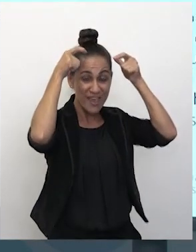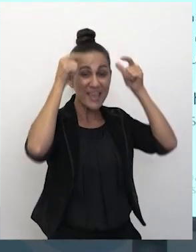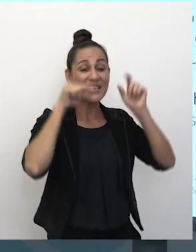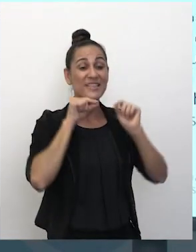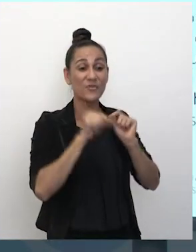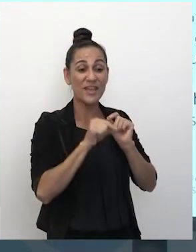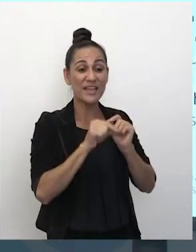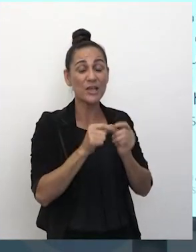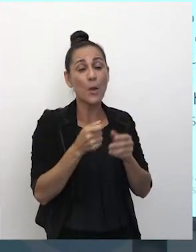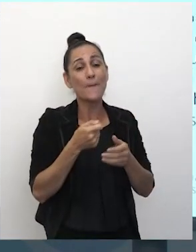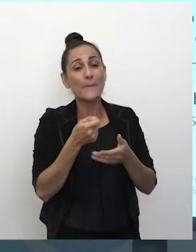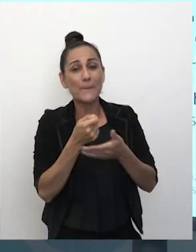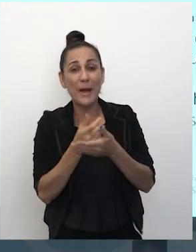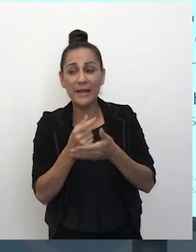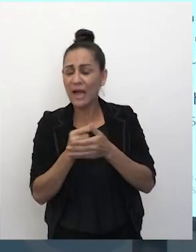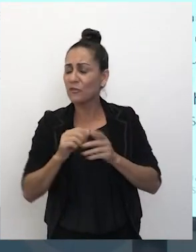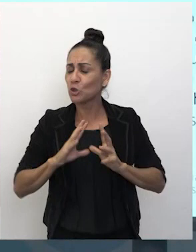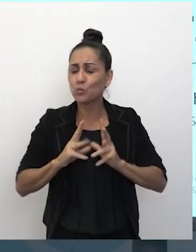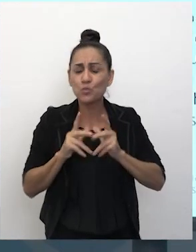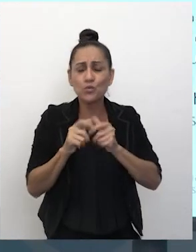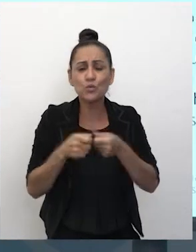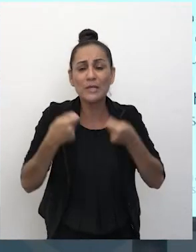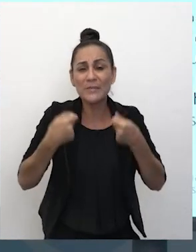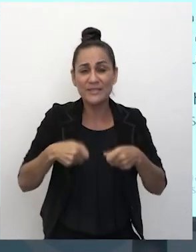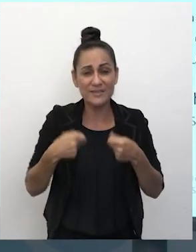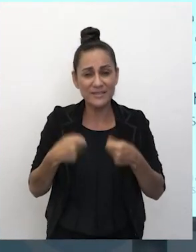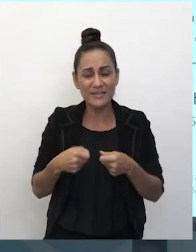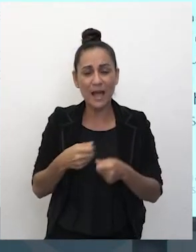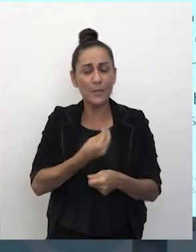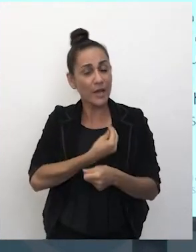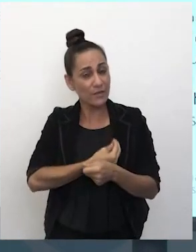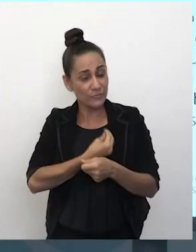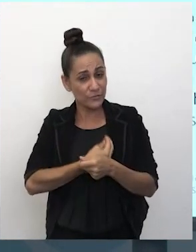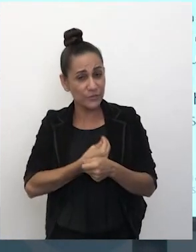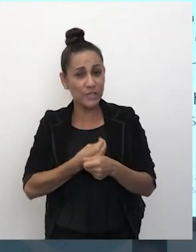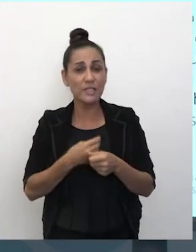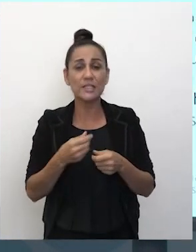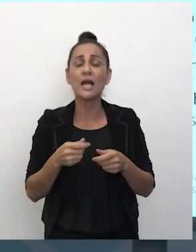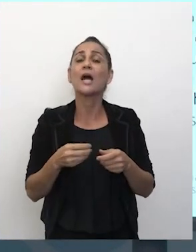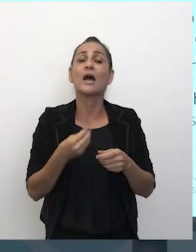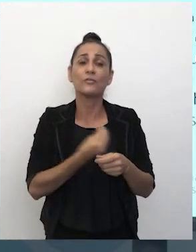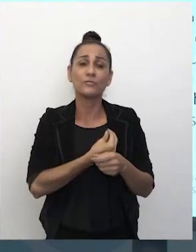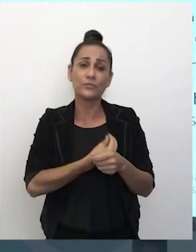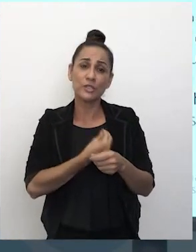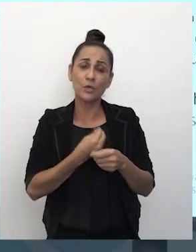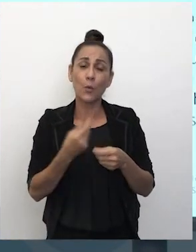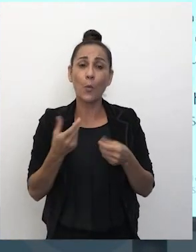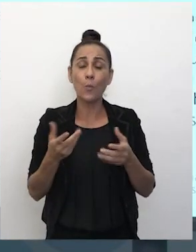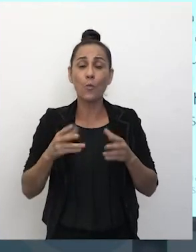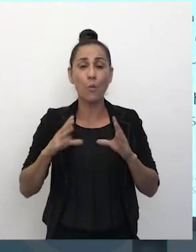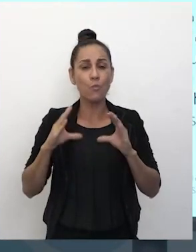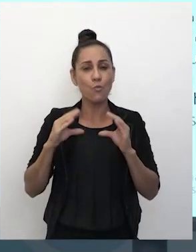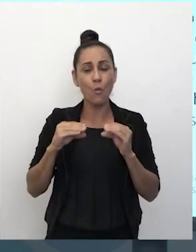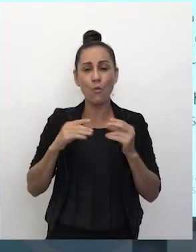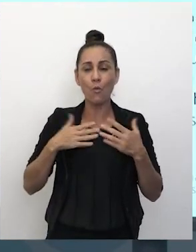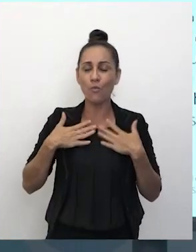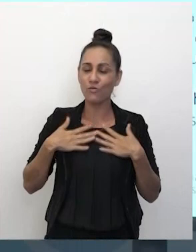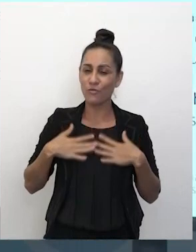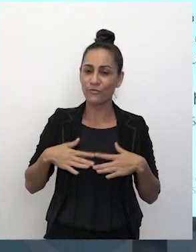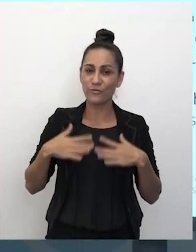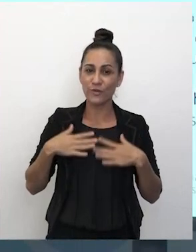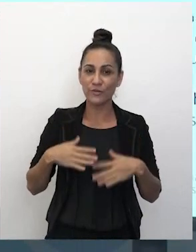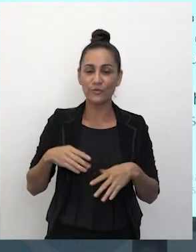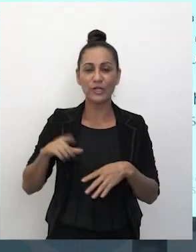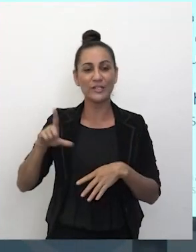encomenda, e esse nobre garantia tudo que fosse necessário para a sobrevivência, né? Alguns viveram até com conforto, como foi o caso, por exemplo, do Leonardo